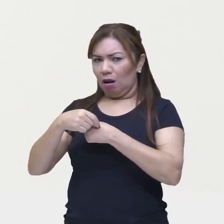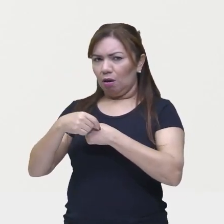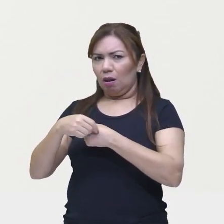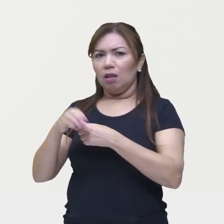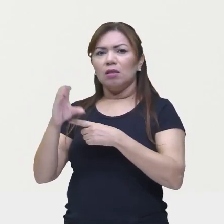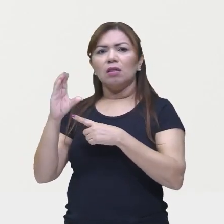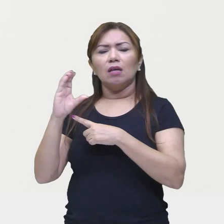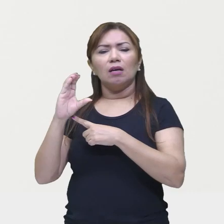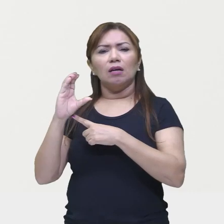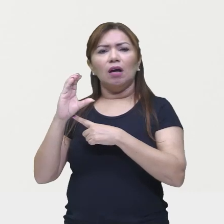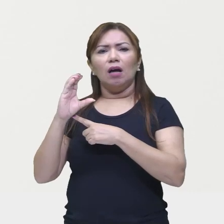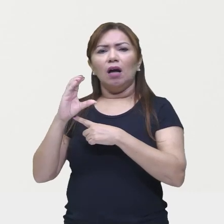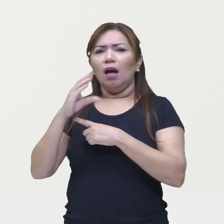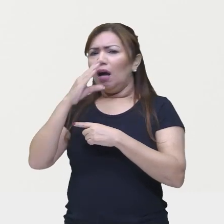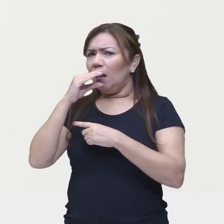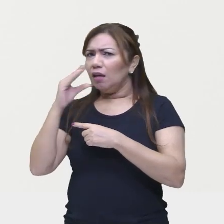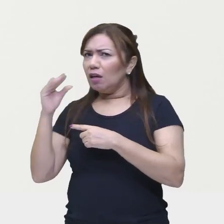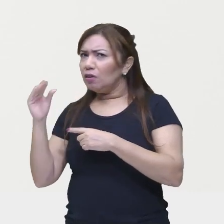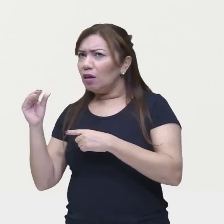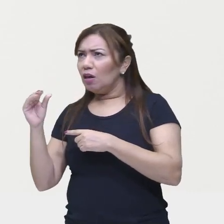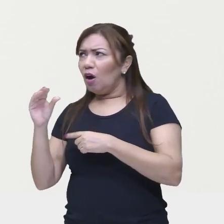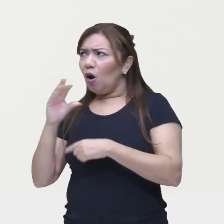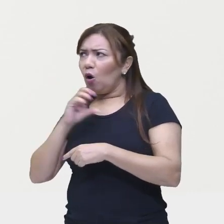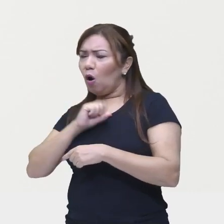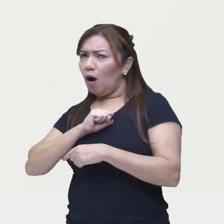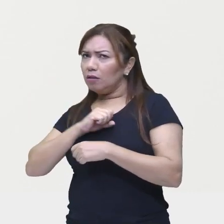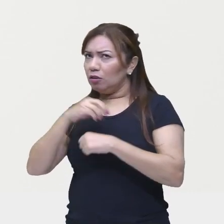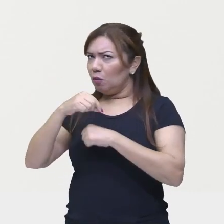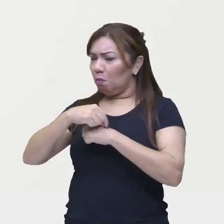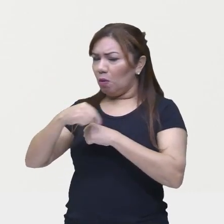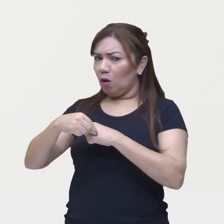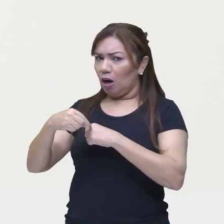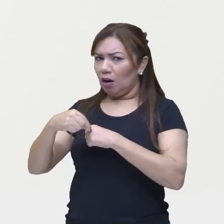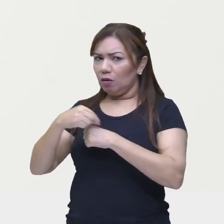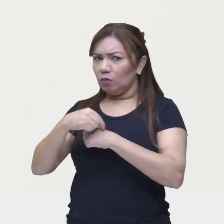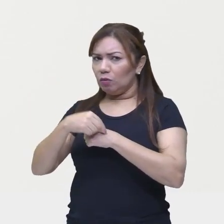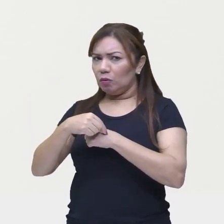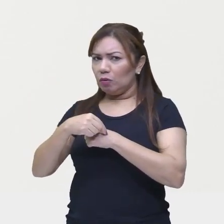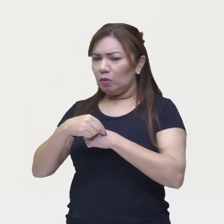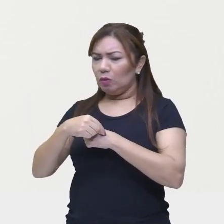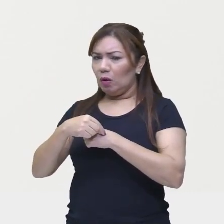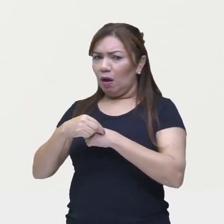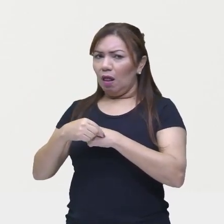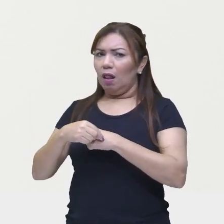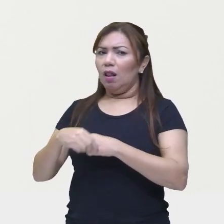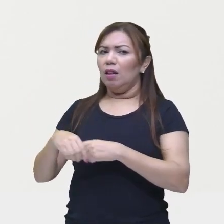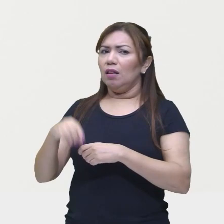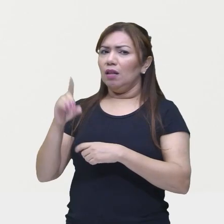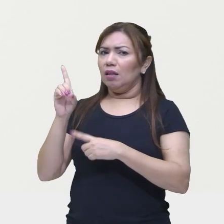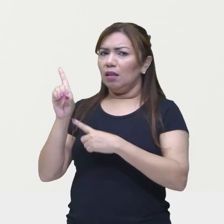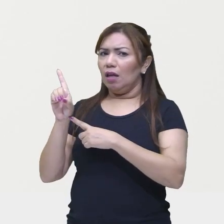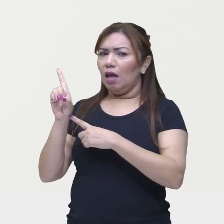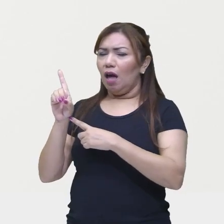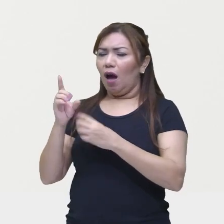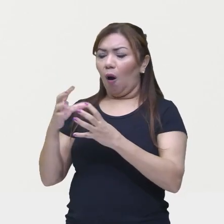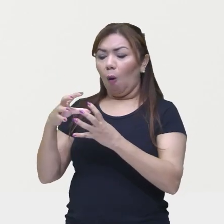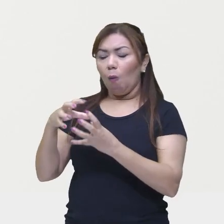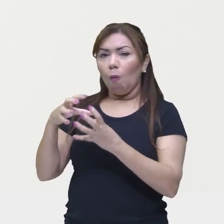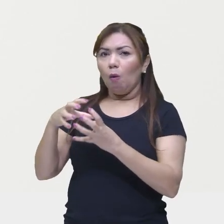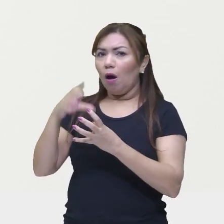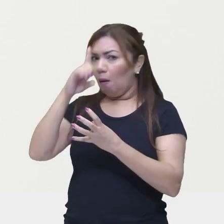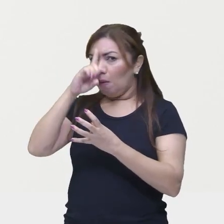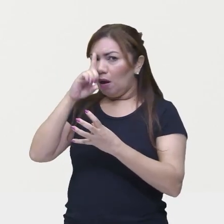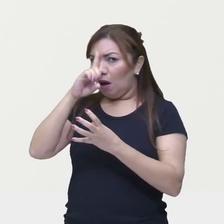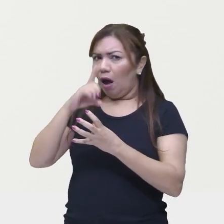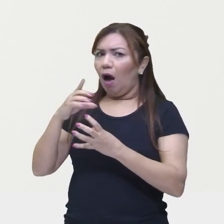Letra C, a criança gosta de morango? Letra D, o melão é sua fruta preferida. Isso